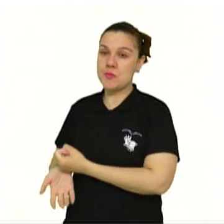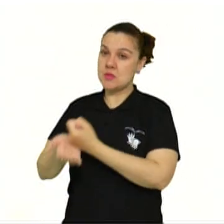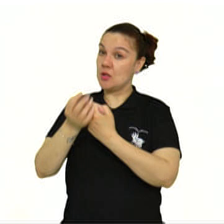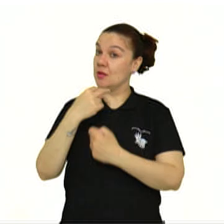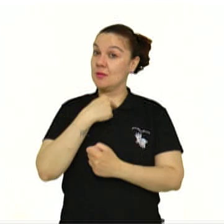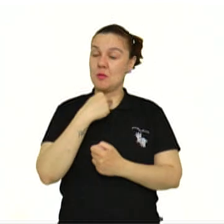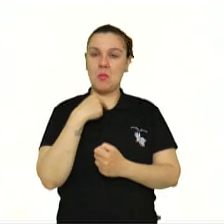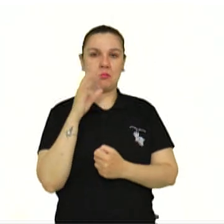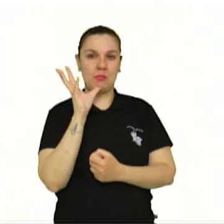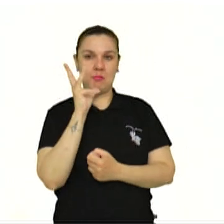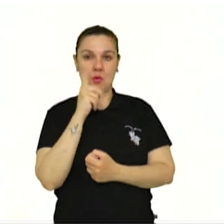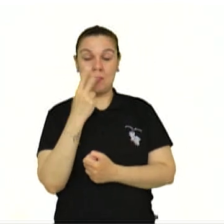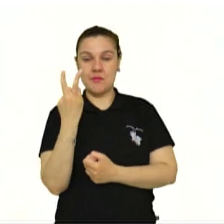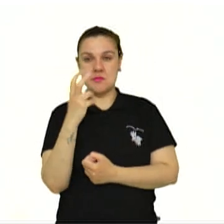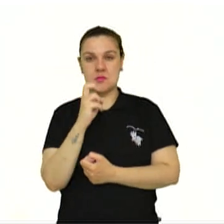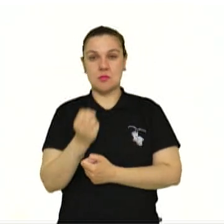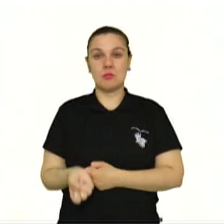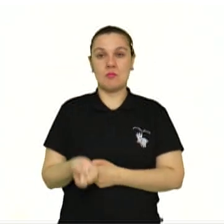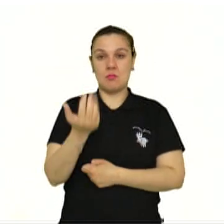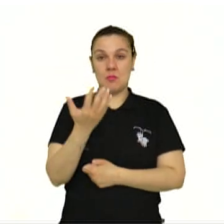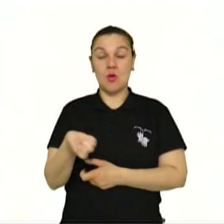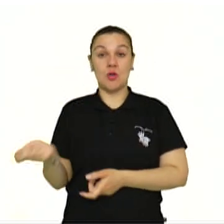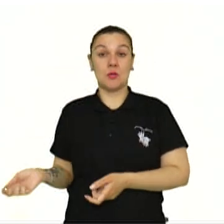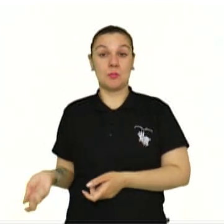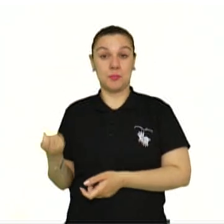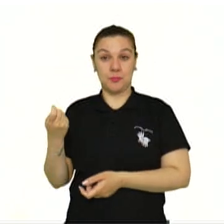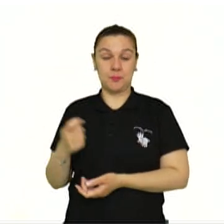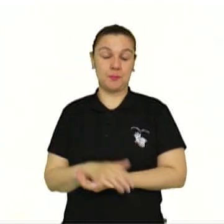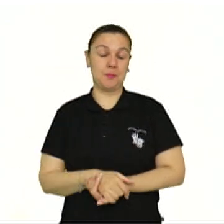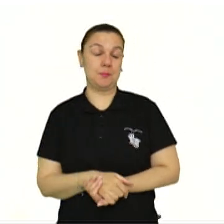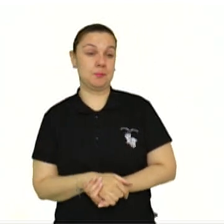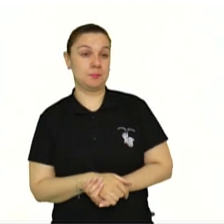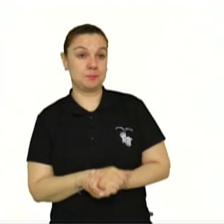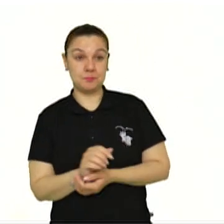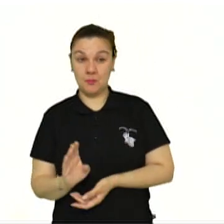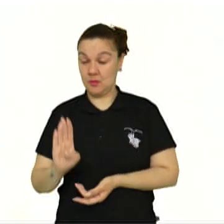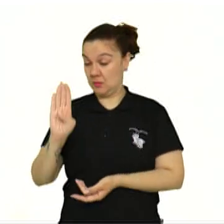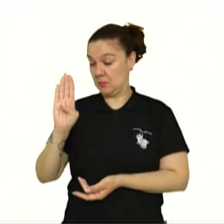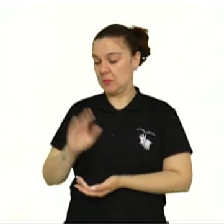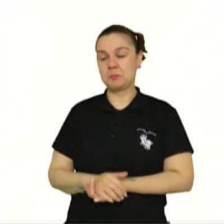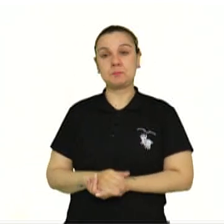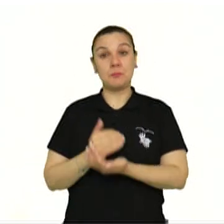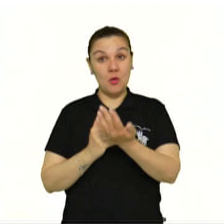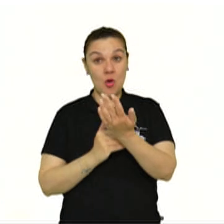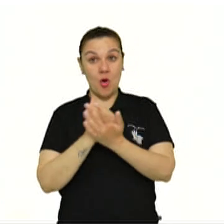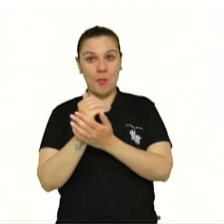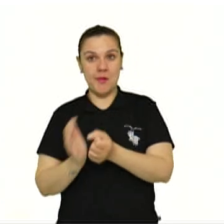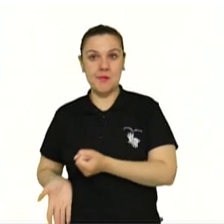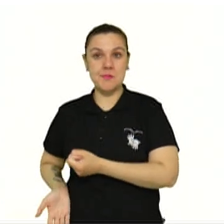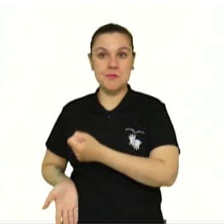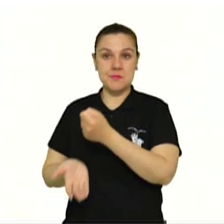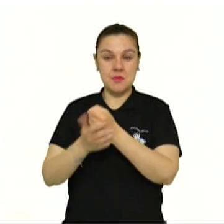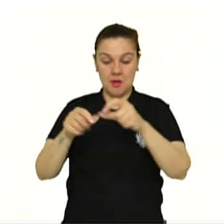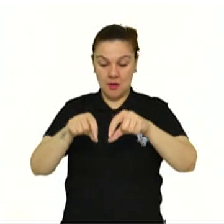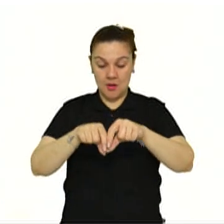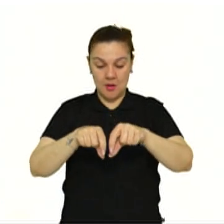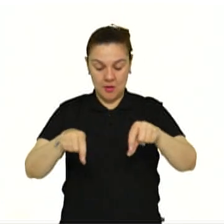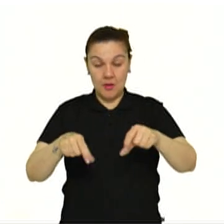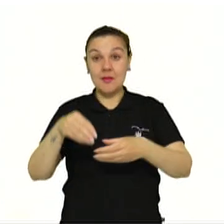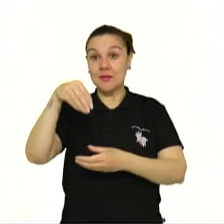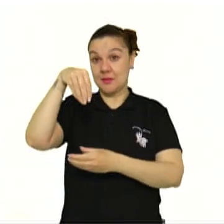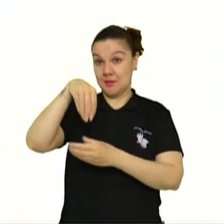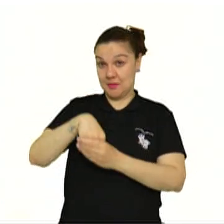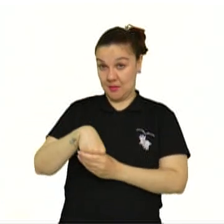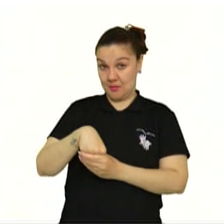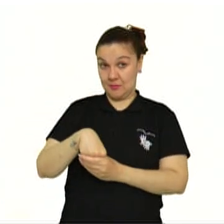não pode ultrapassar 25 segundos para realizar o serviço. Letra B, Quando o serviço toca na linha, é considerado